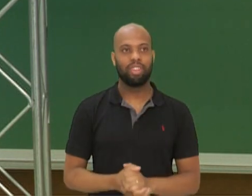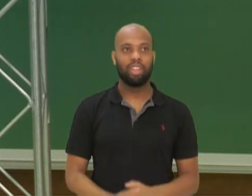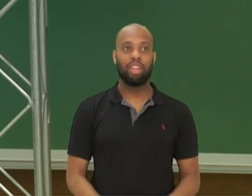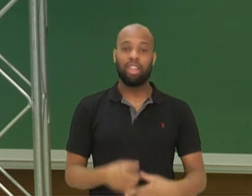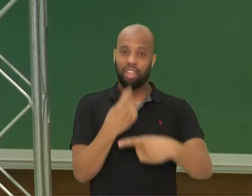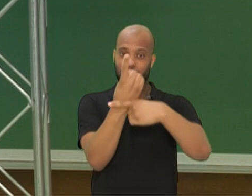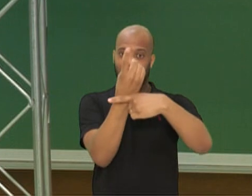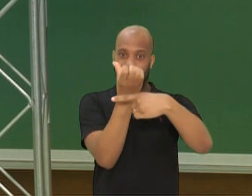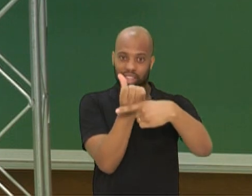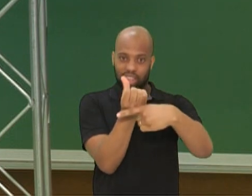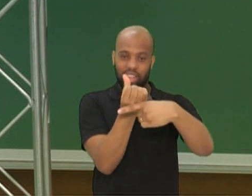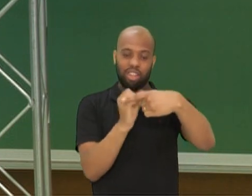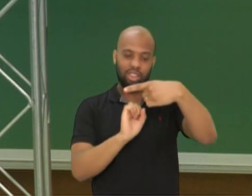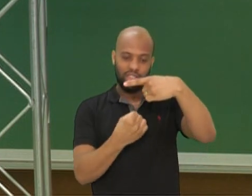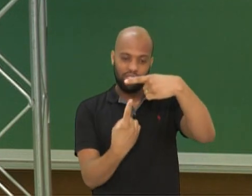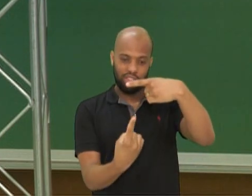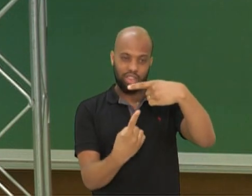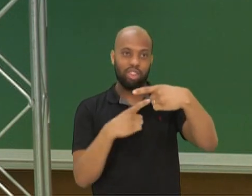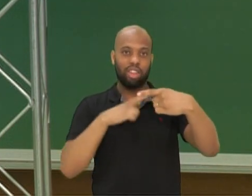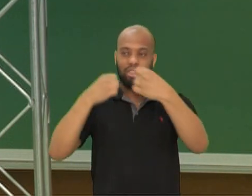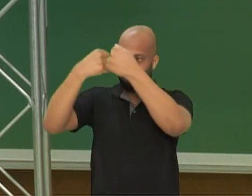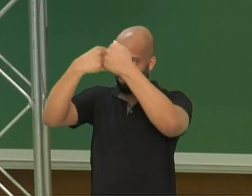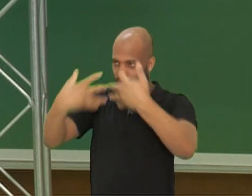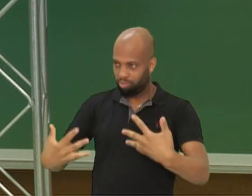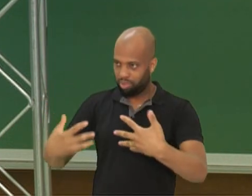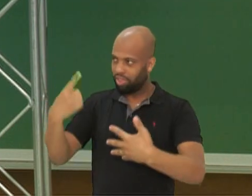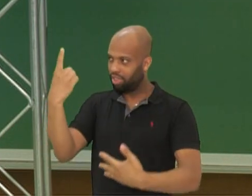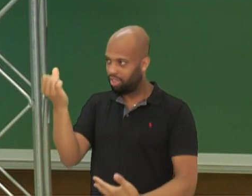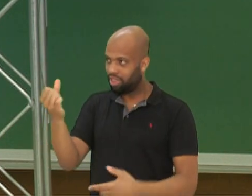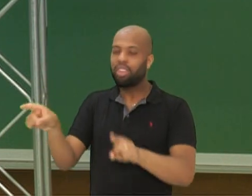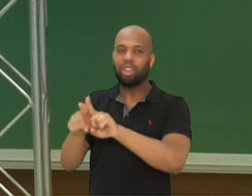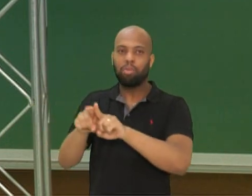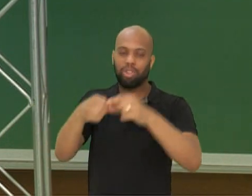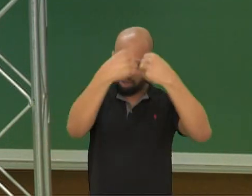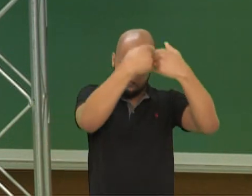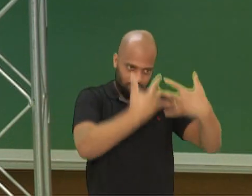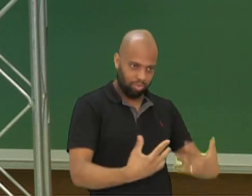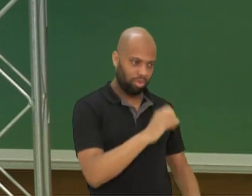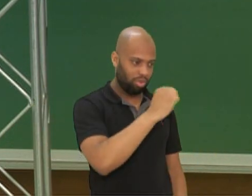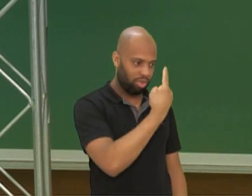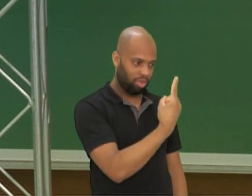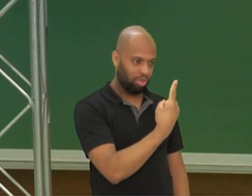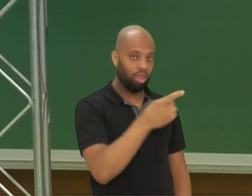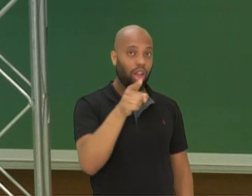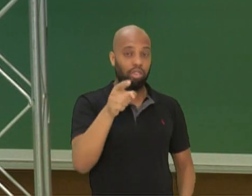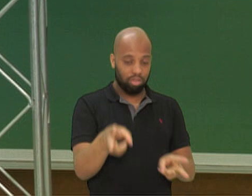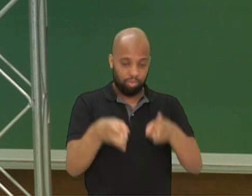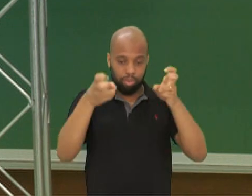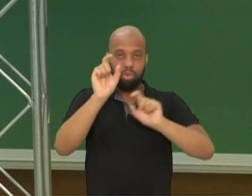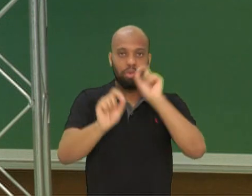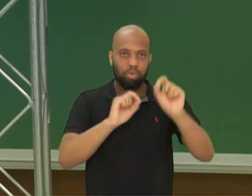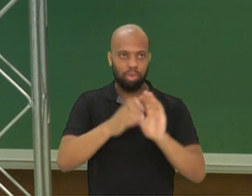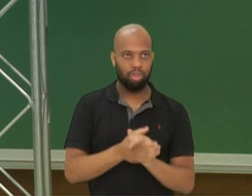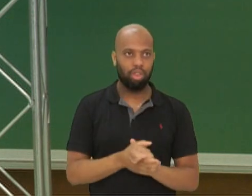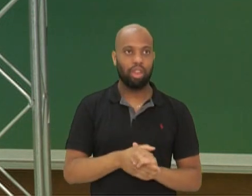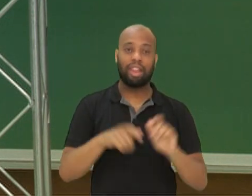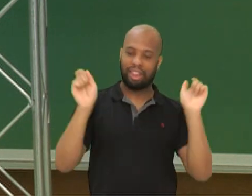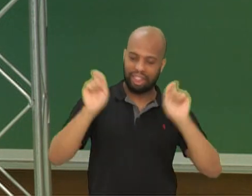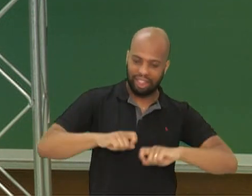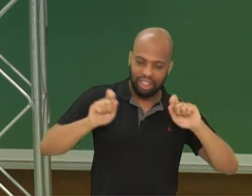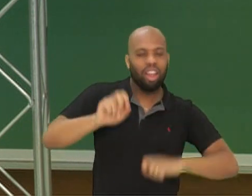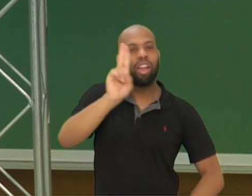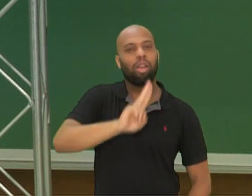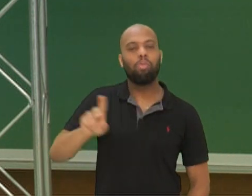cima quanto a potência de baixo da fração. Aí, reescrevendo dessa forma, você vai entender que